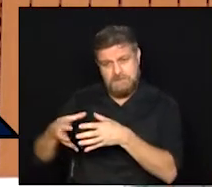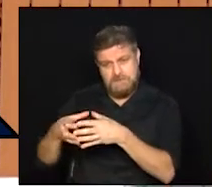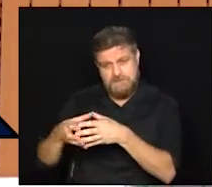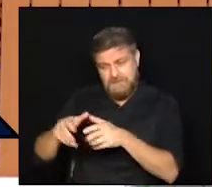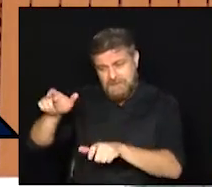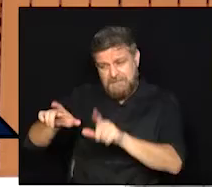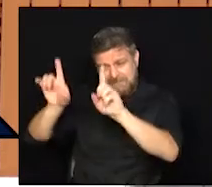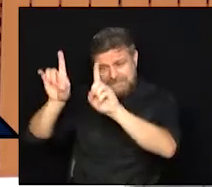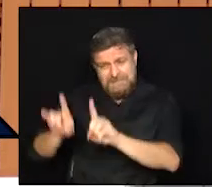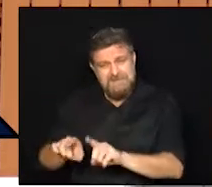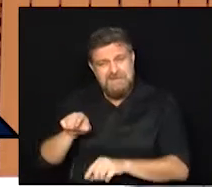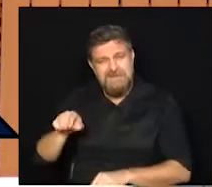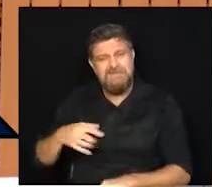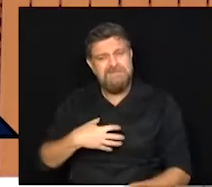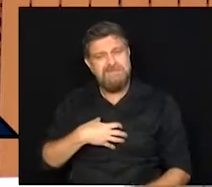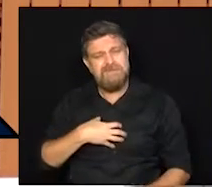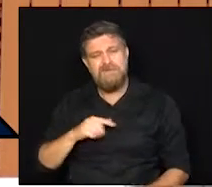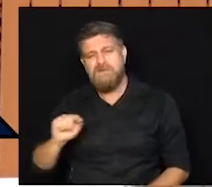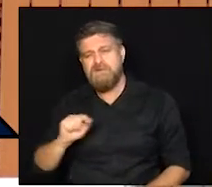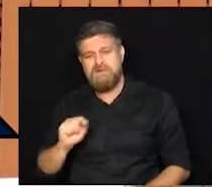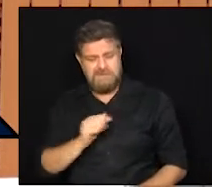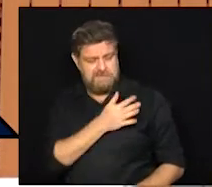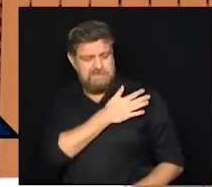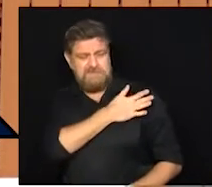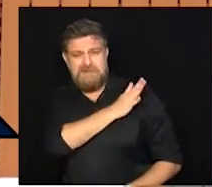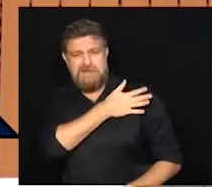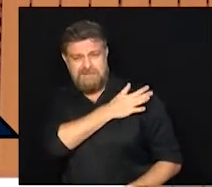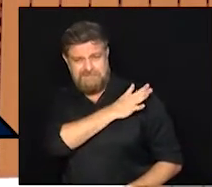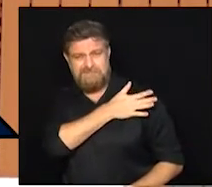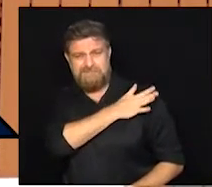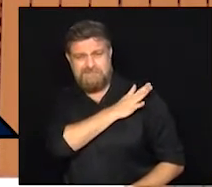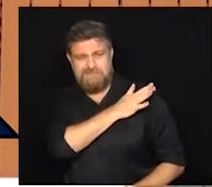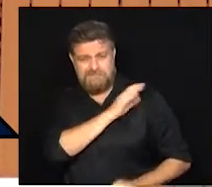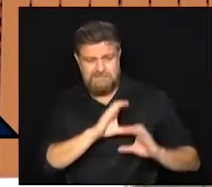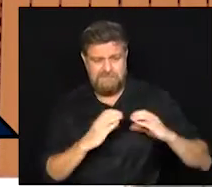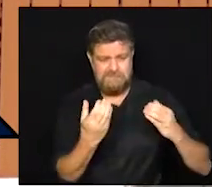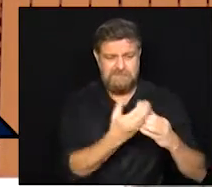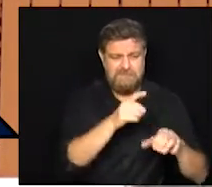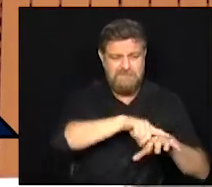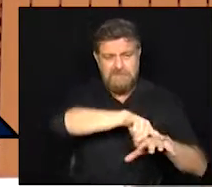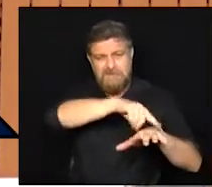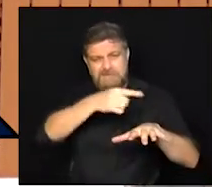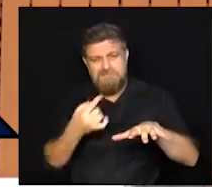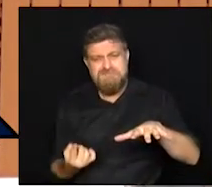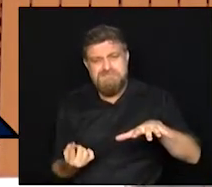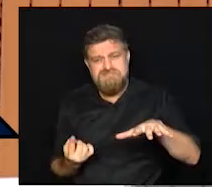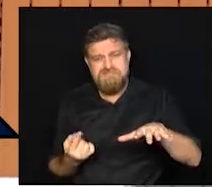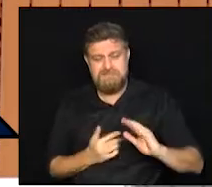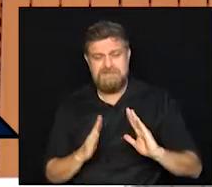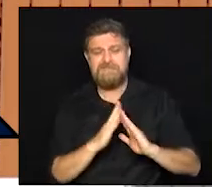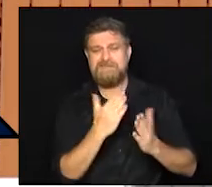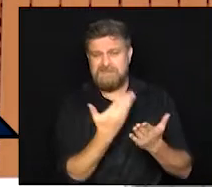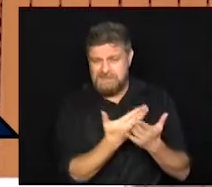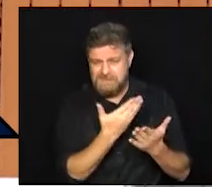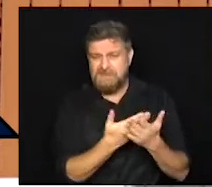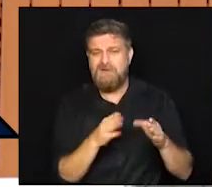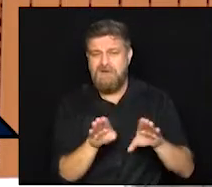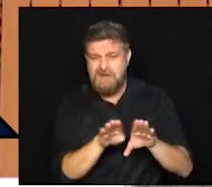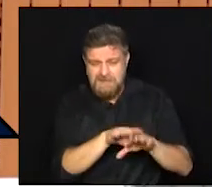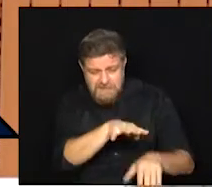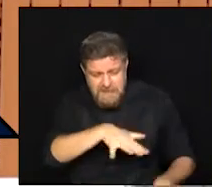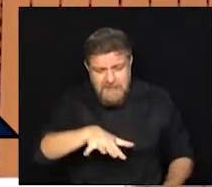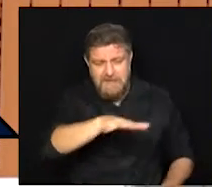são discriminadas nas comunidades que vivem, ou sendo excluídas de escolas, mercado